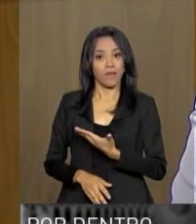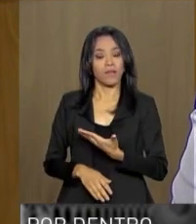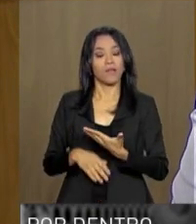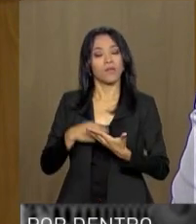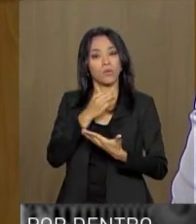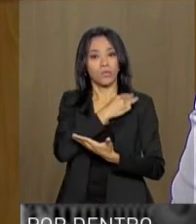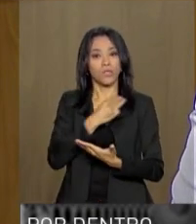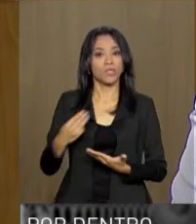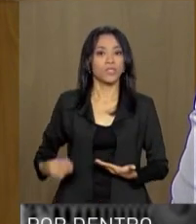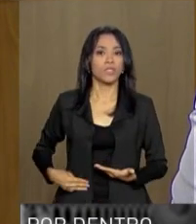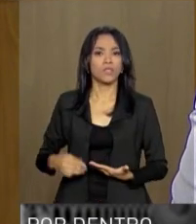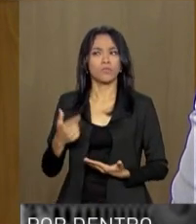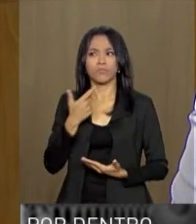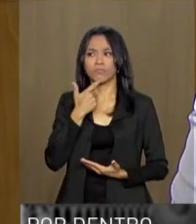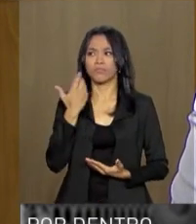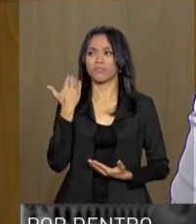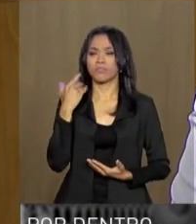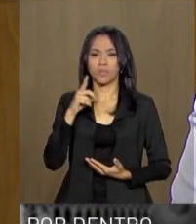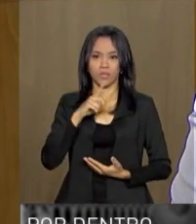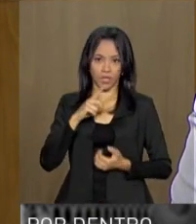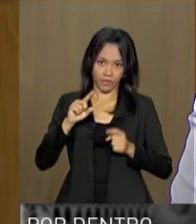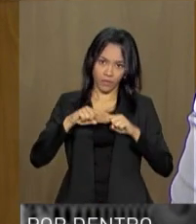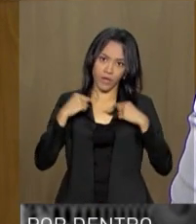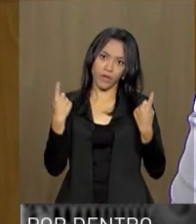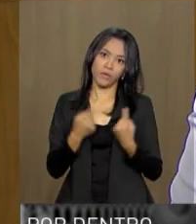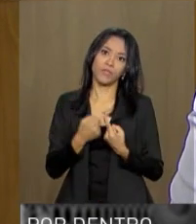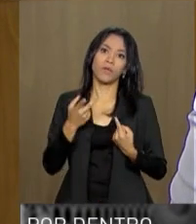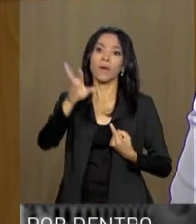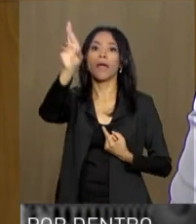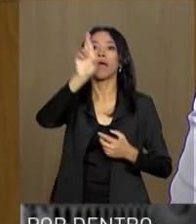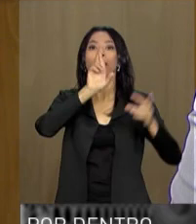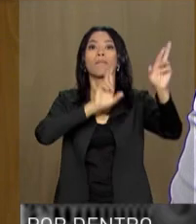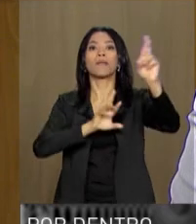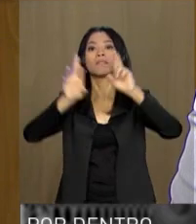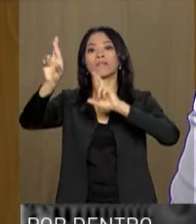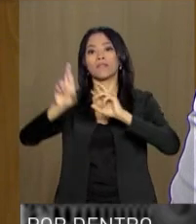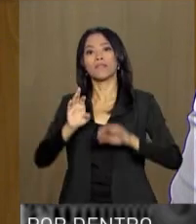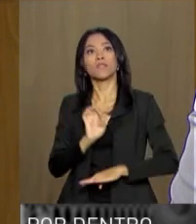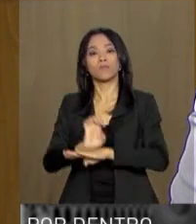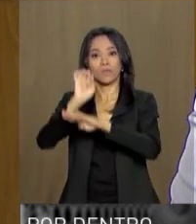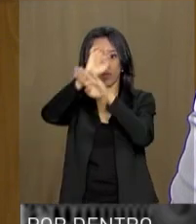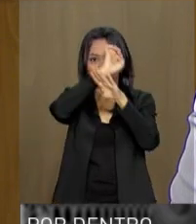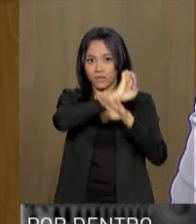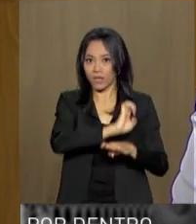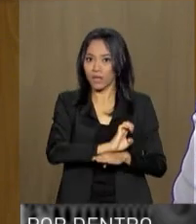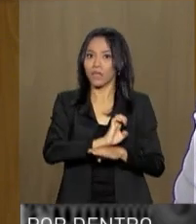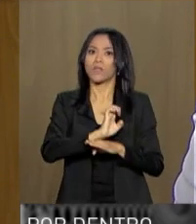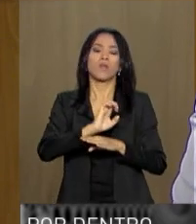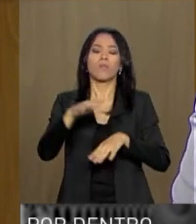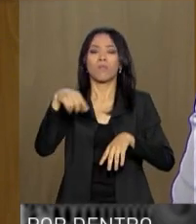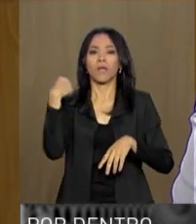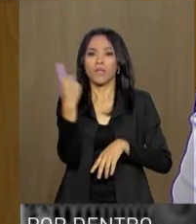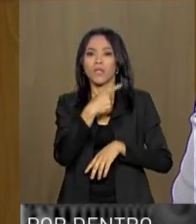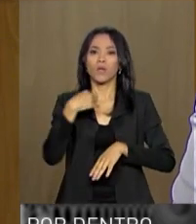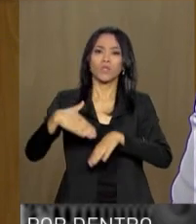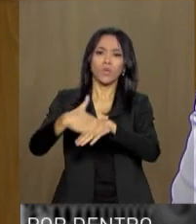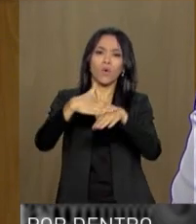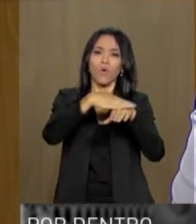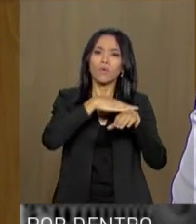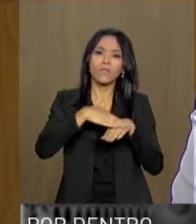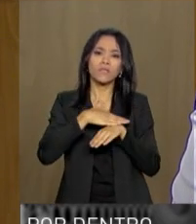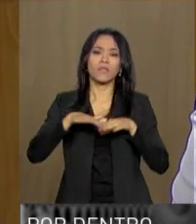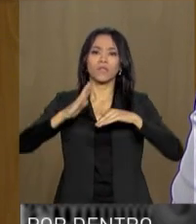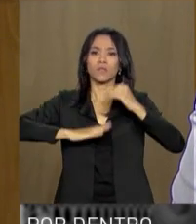há poucos dias também com representantes de estados para que possa discutir a segurança pública no brasil